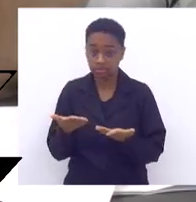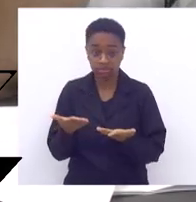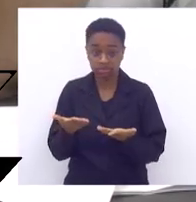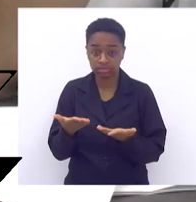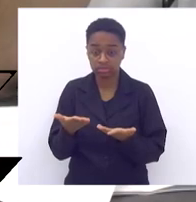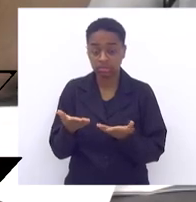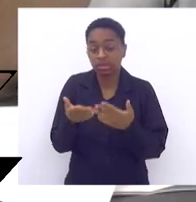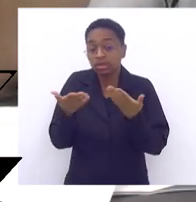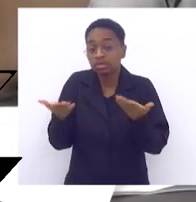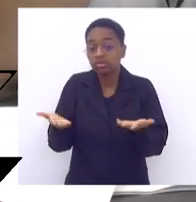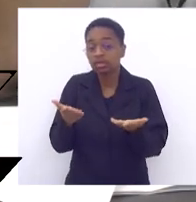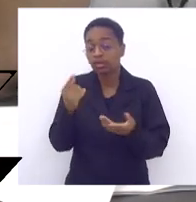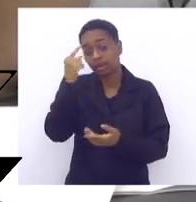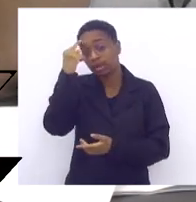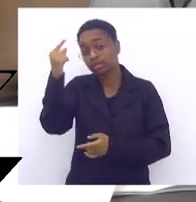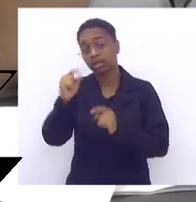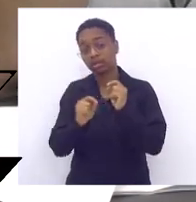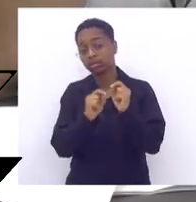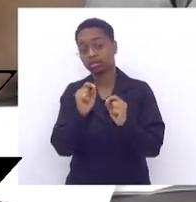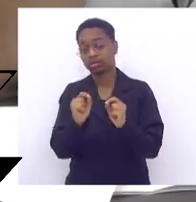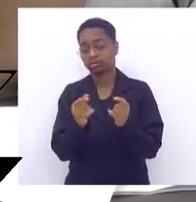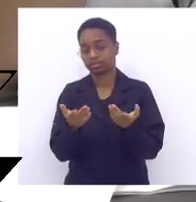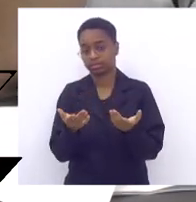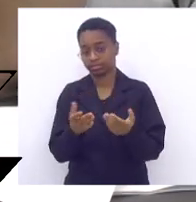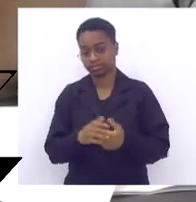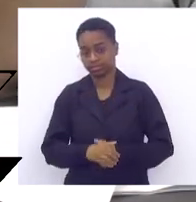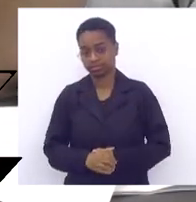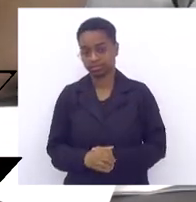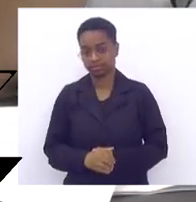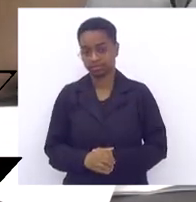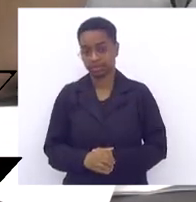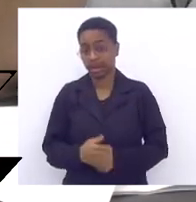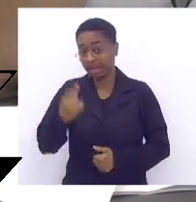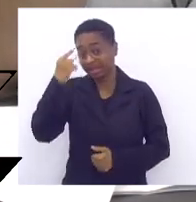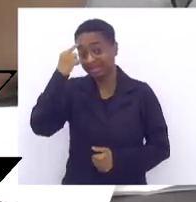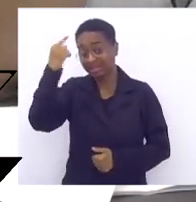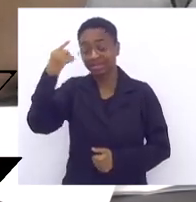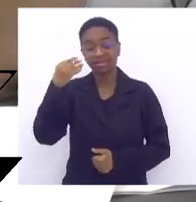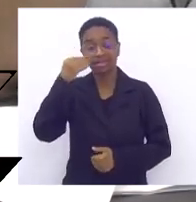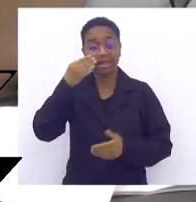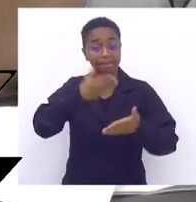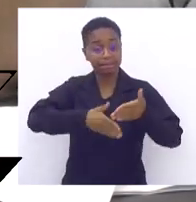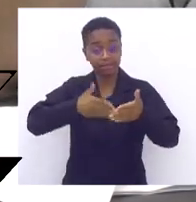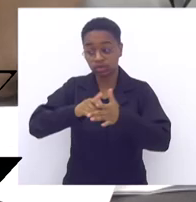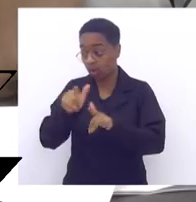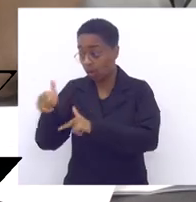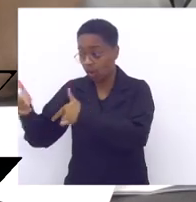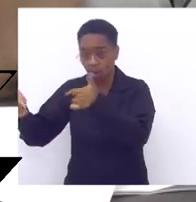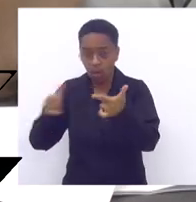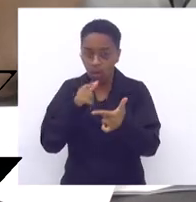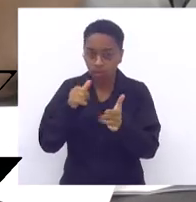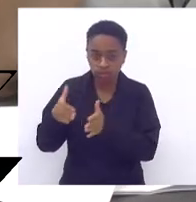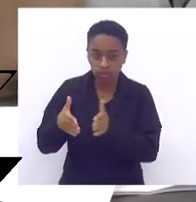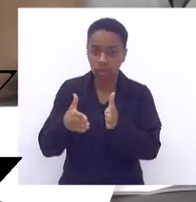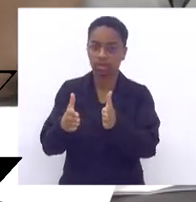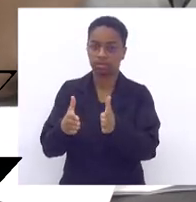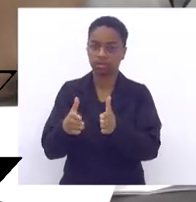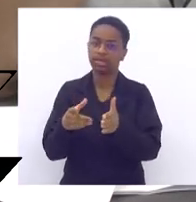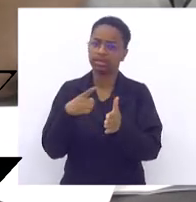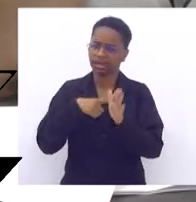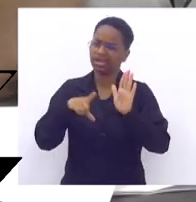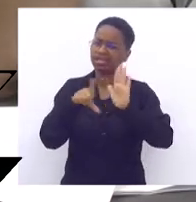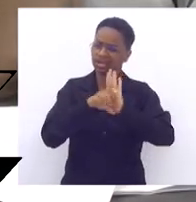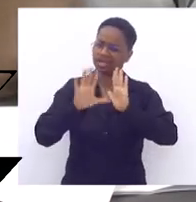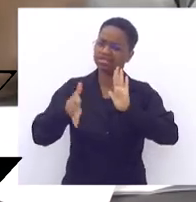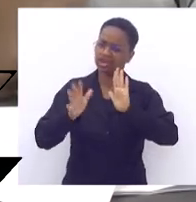Então, qual é que é a ideia, presidente Rodrigo Amorim? É impedir que vários outros rios, apesar de todas as leis